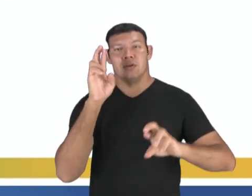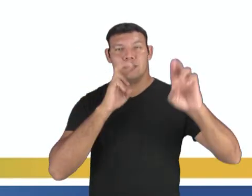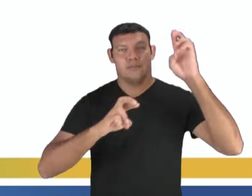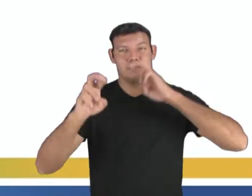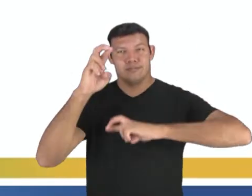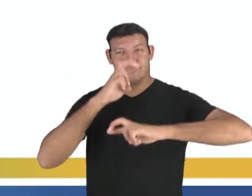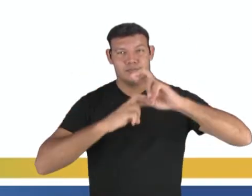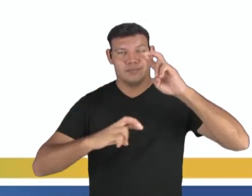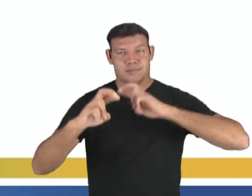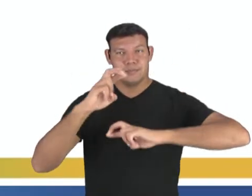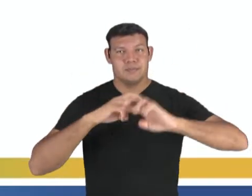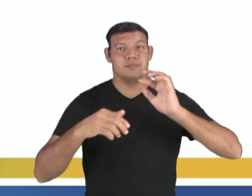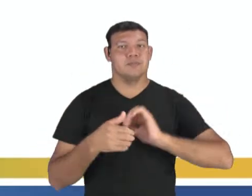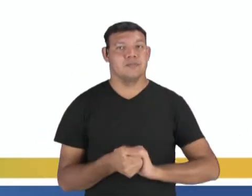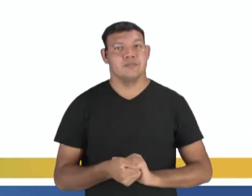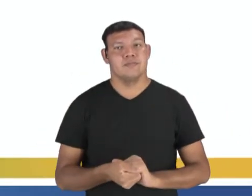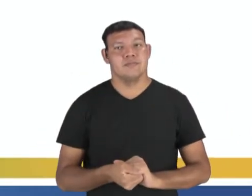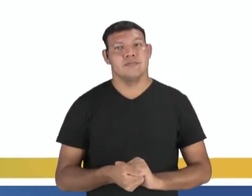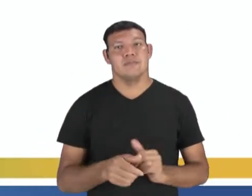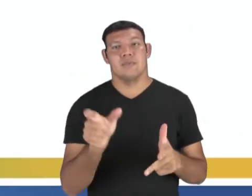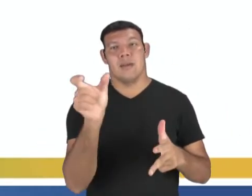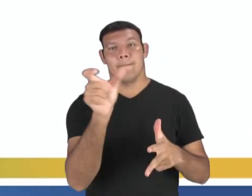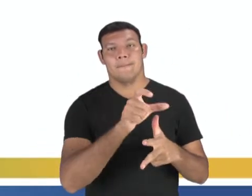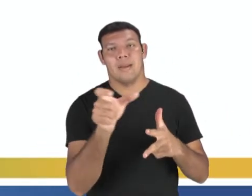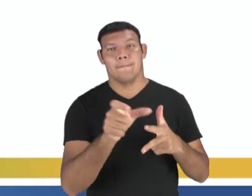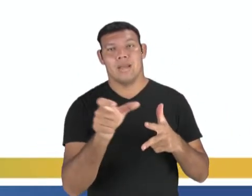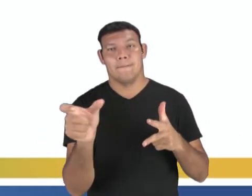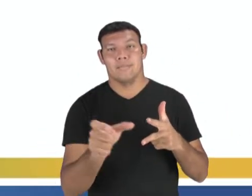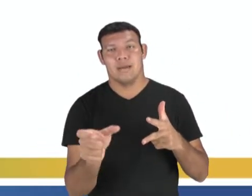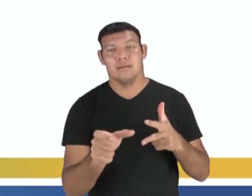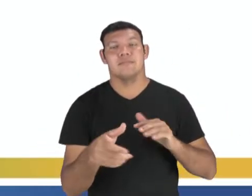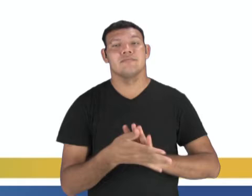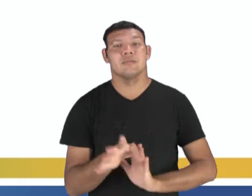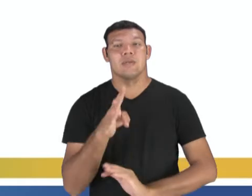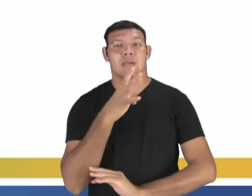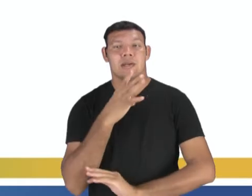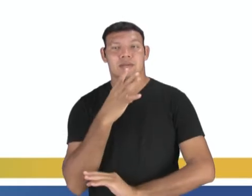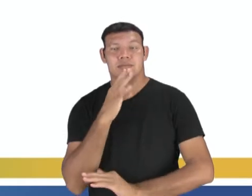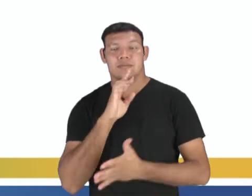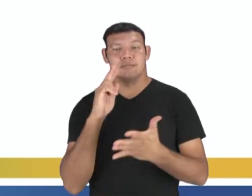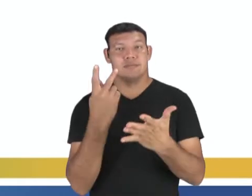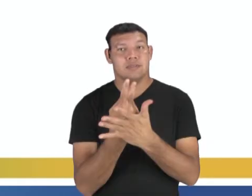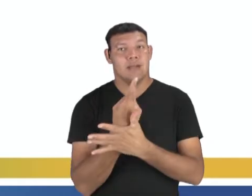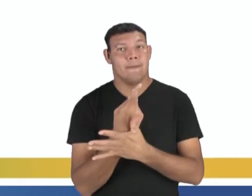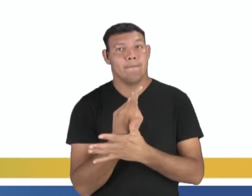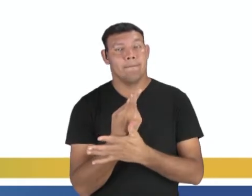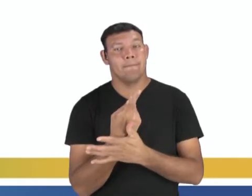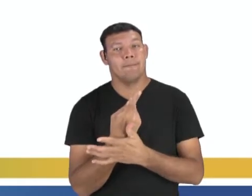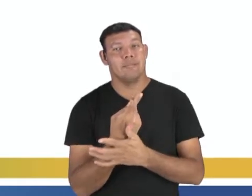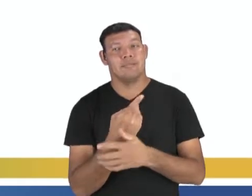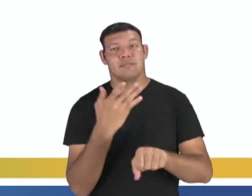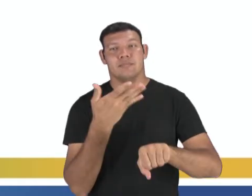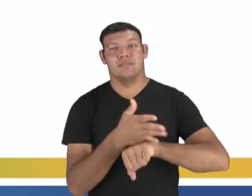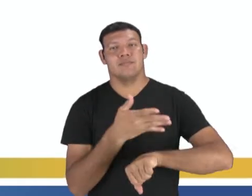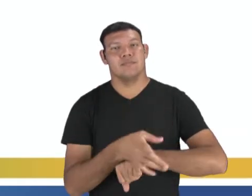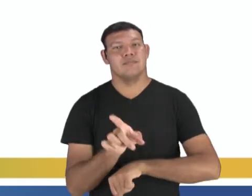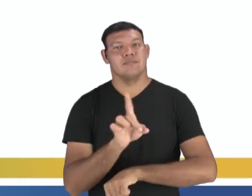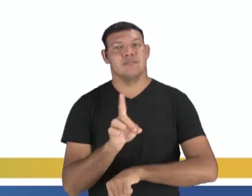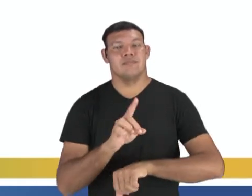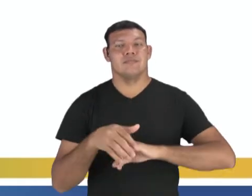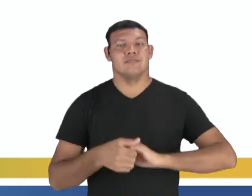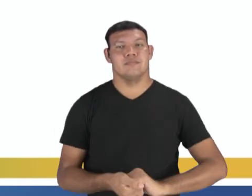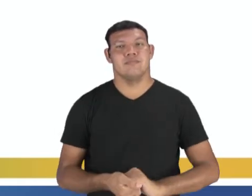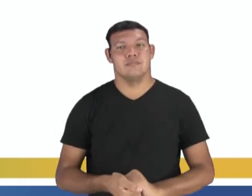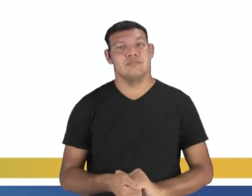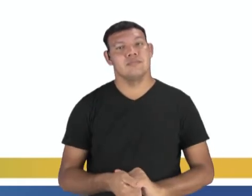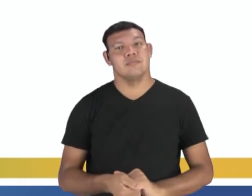bem sugestivo. Narrado em terceira pessoa, esse tipo de narrador conhece os fatos, mas ele não participa da ação. Por